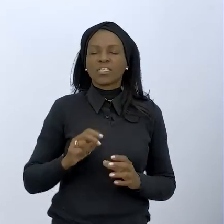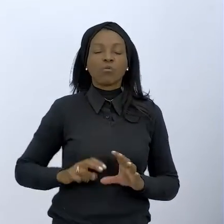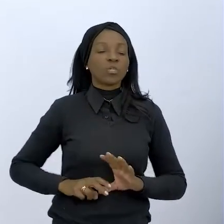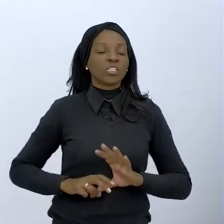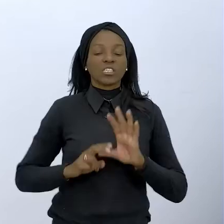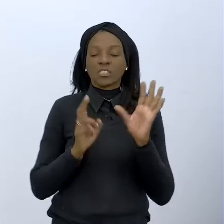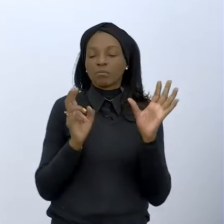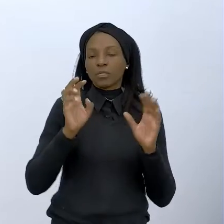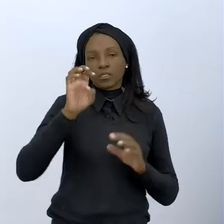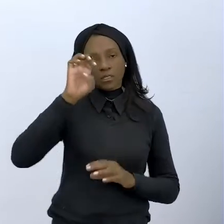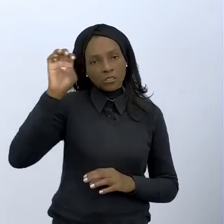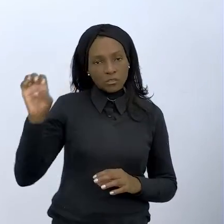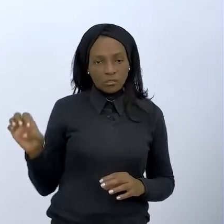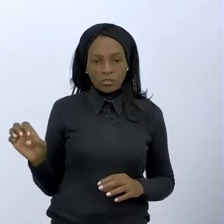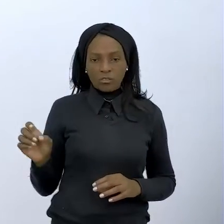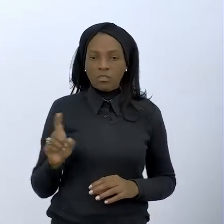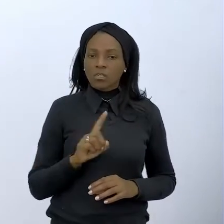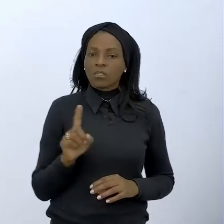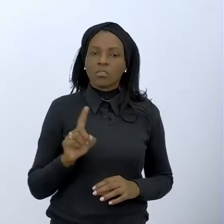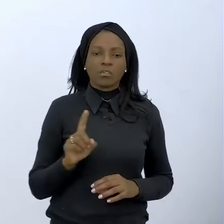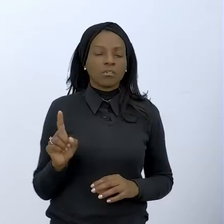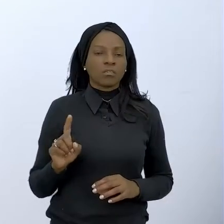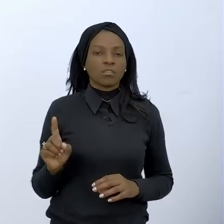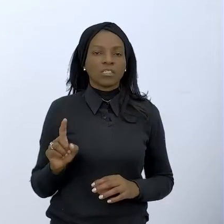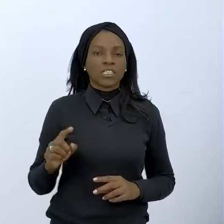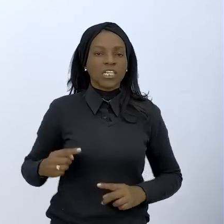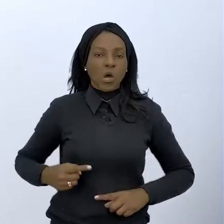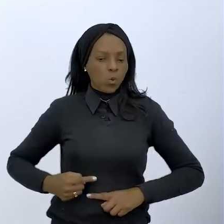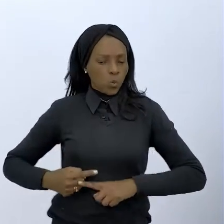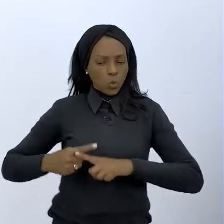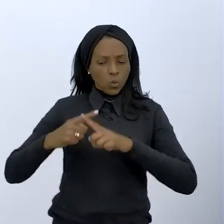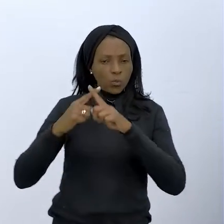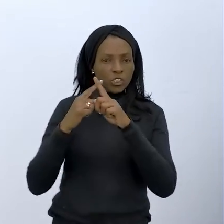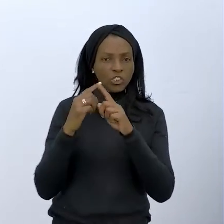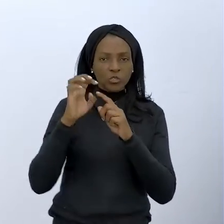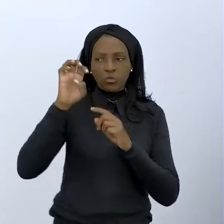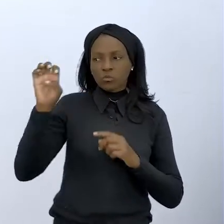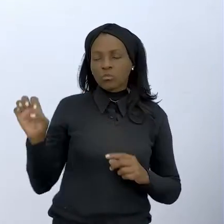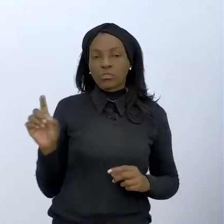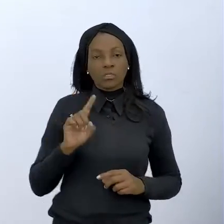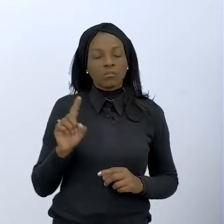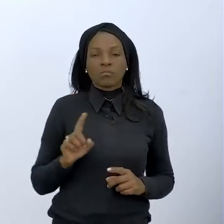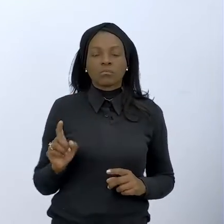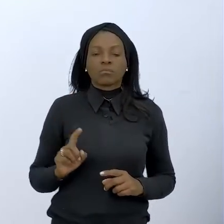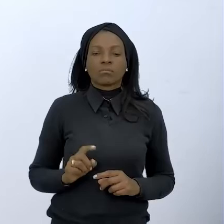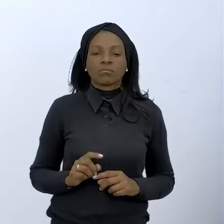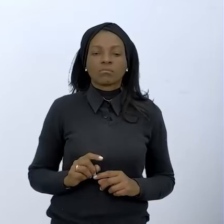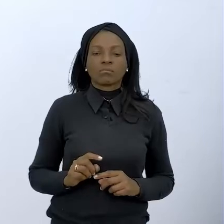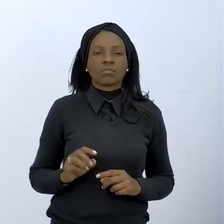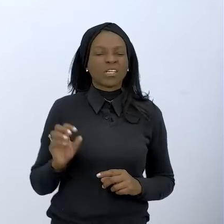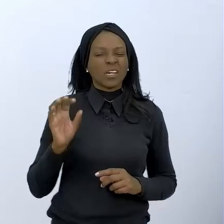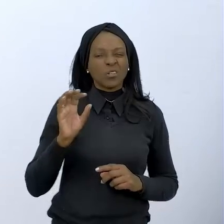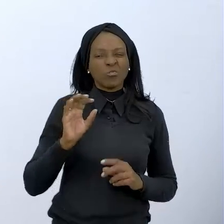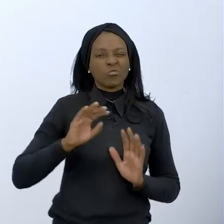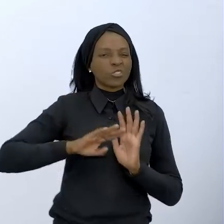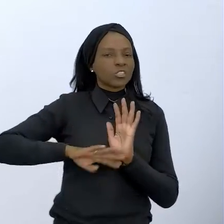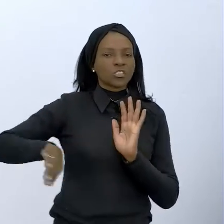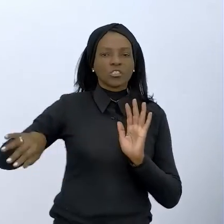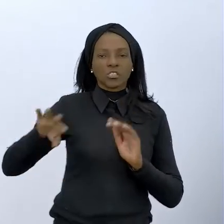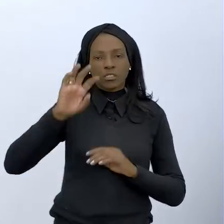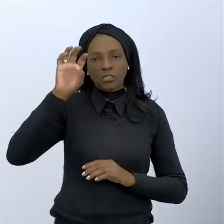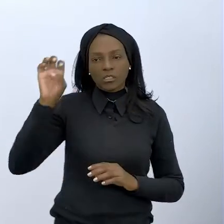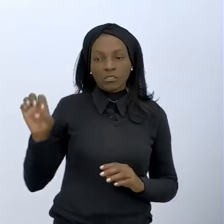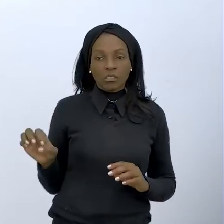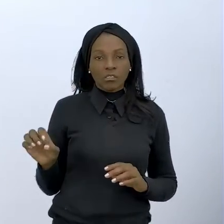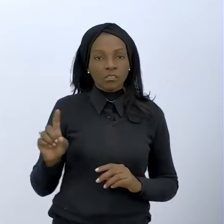Estado, não competindo com o Estado, não descartando o